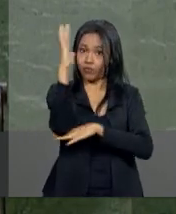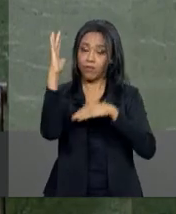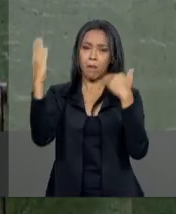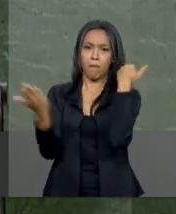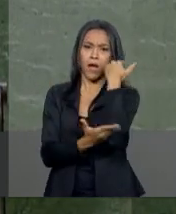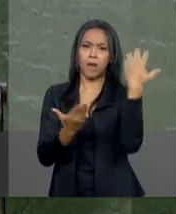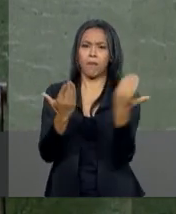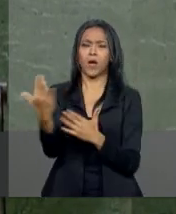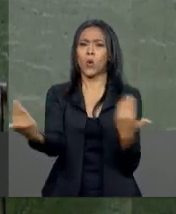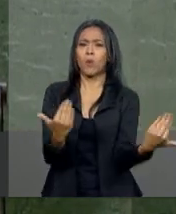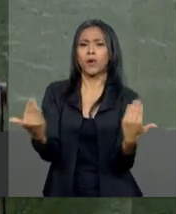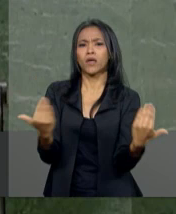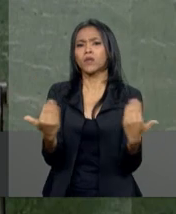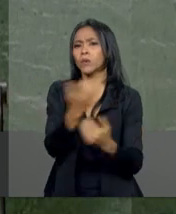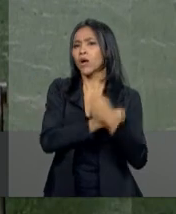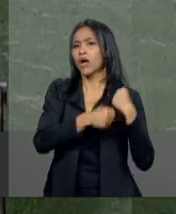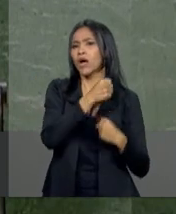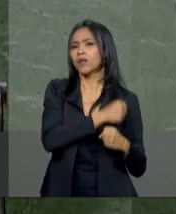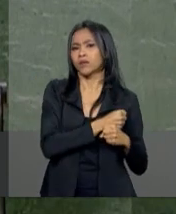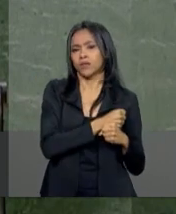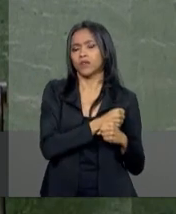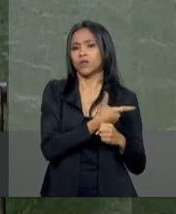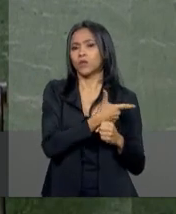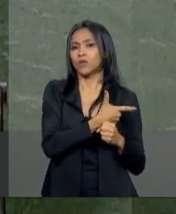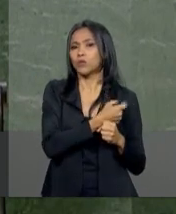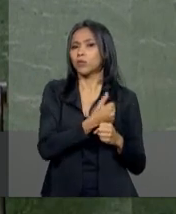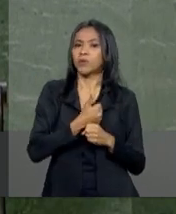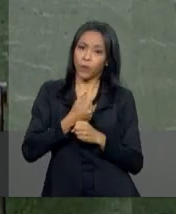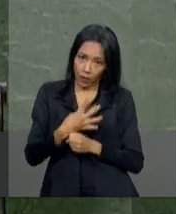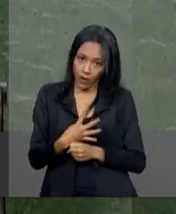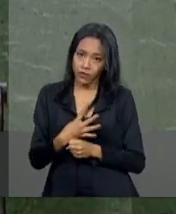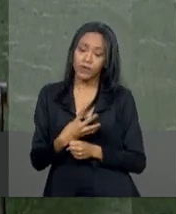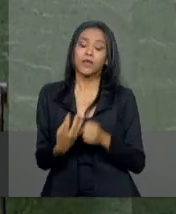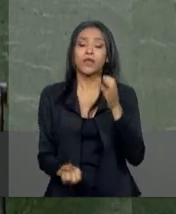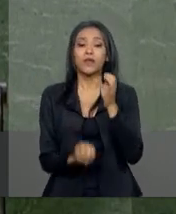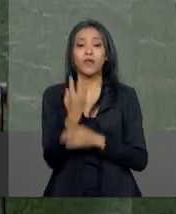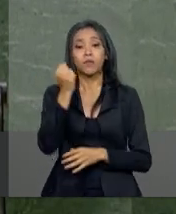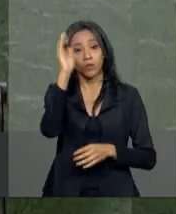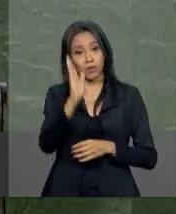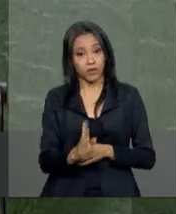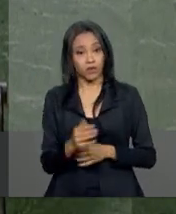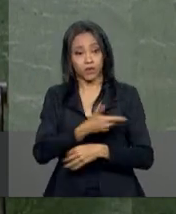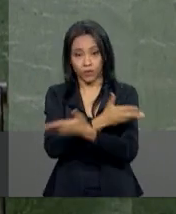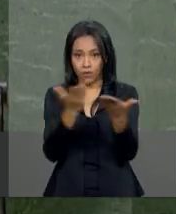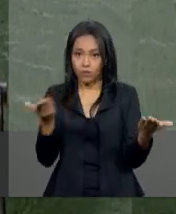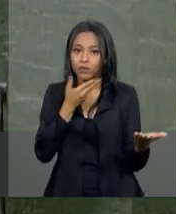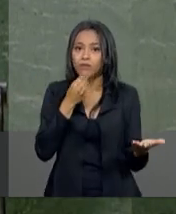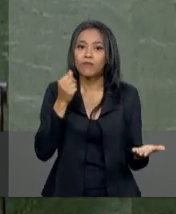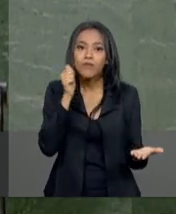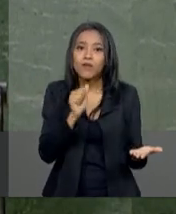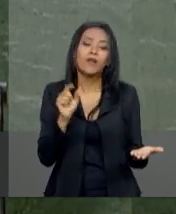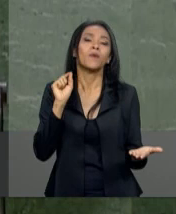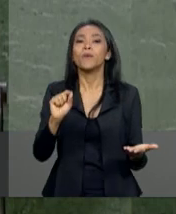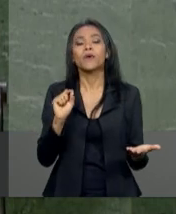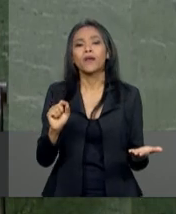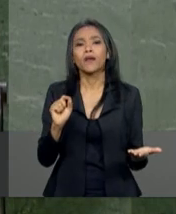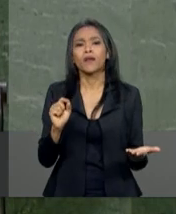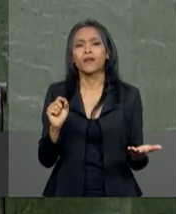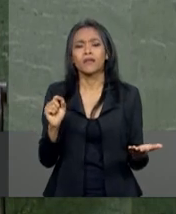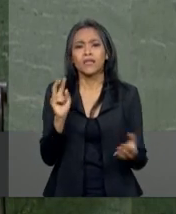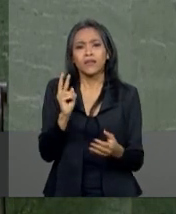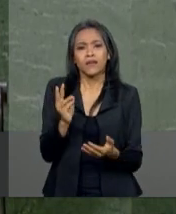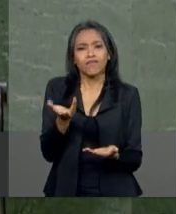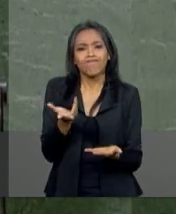criamos e ampliamos no brasil nestes dois anos senhoras e senhores unidades de conservação